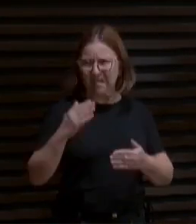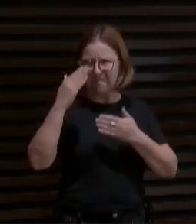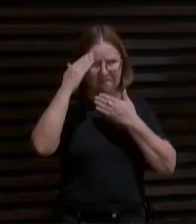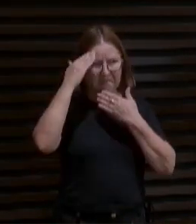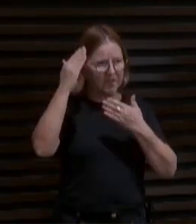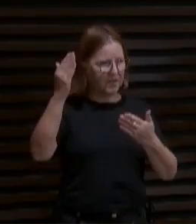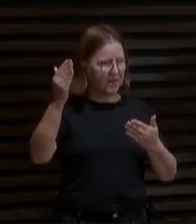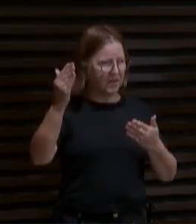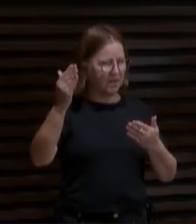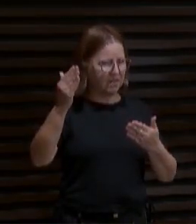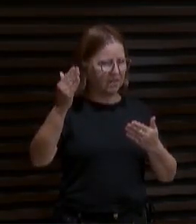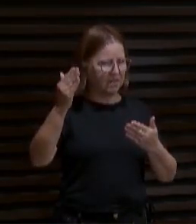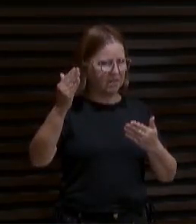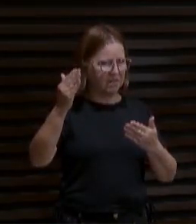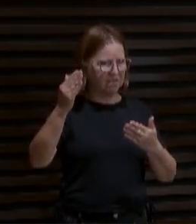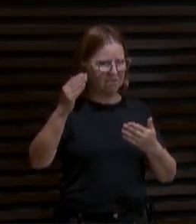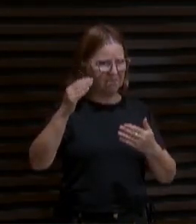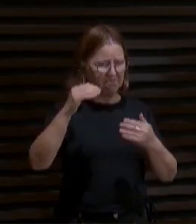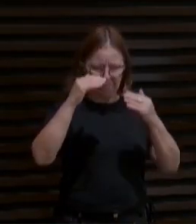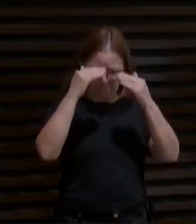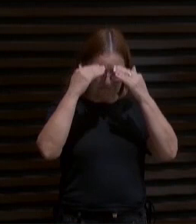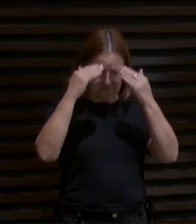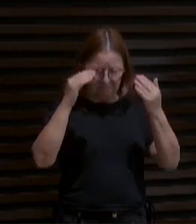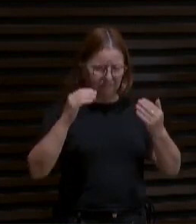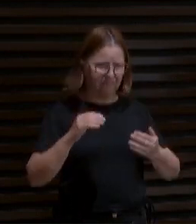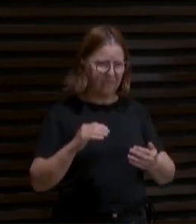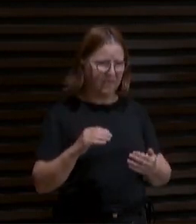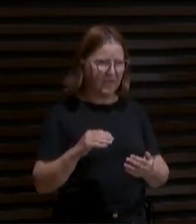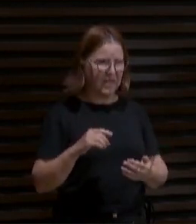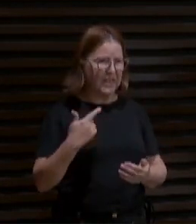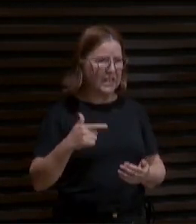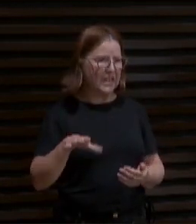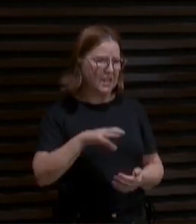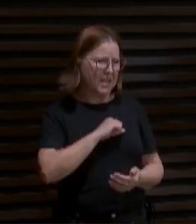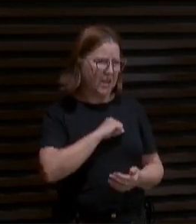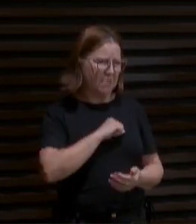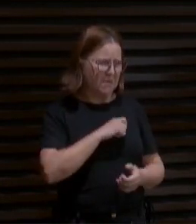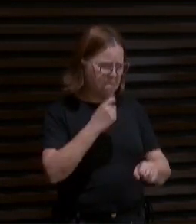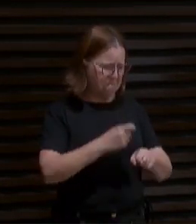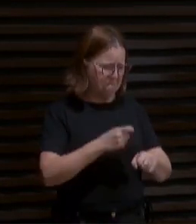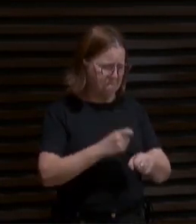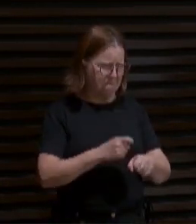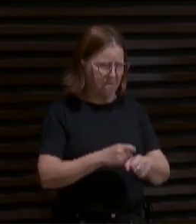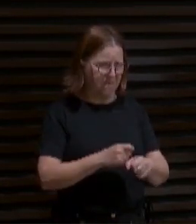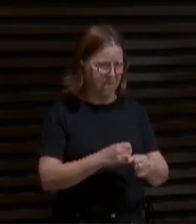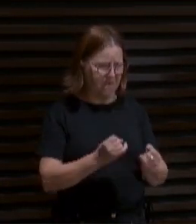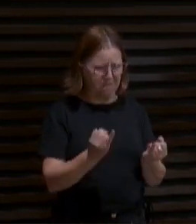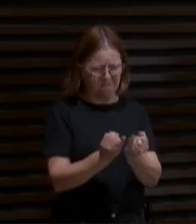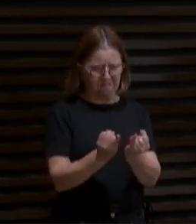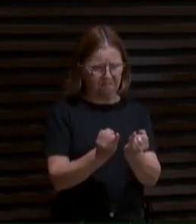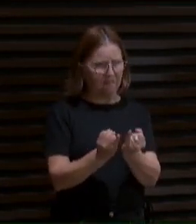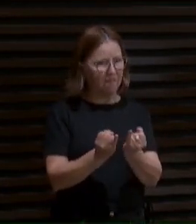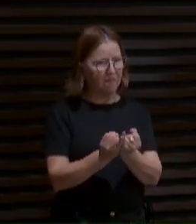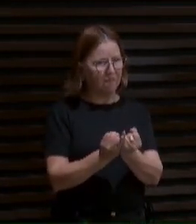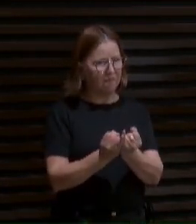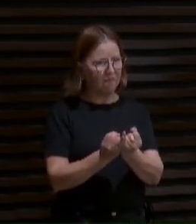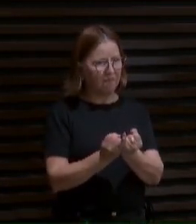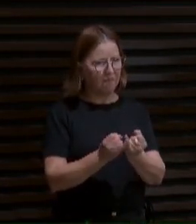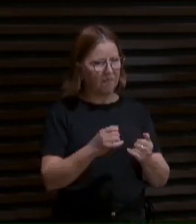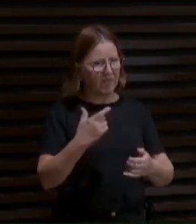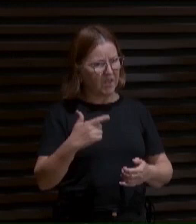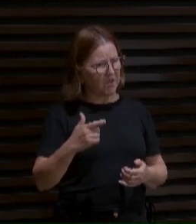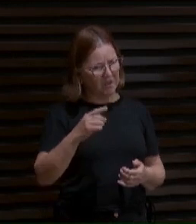Ingratos, irreverentes, desafeiçoados, implacáveis, caluniadores, sem domínio